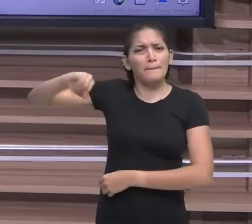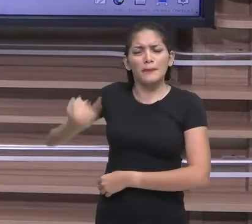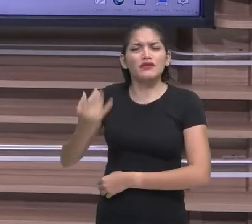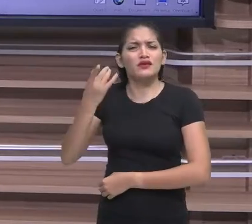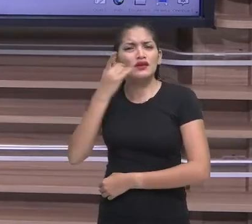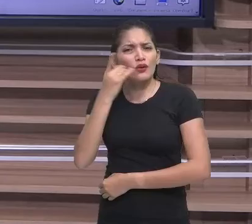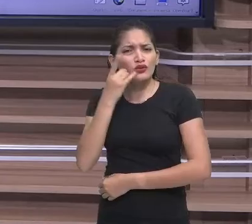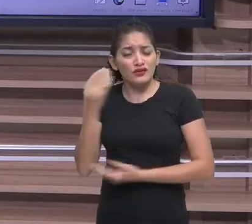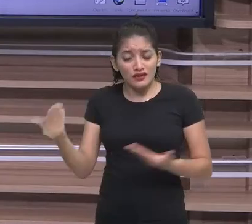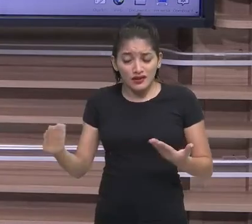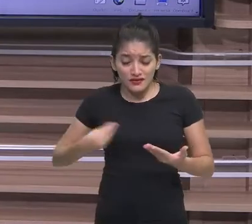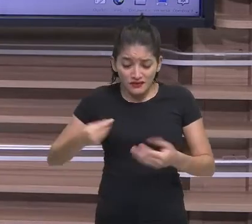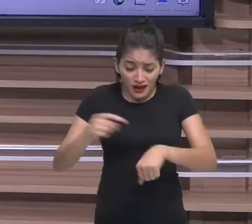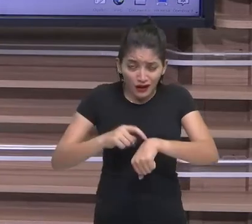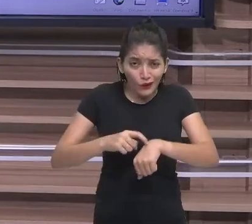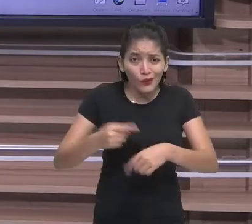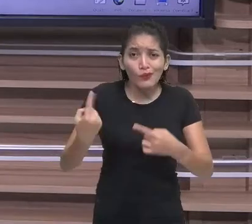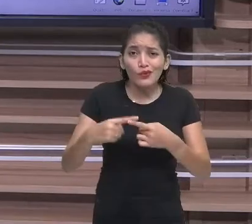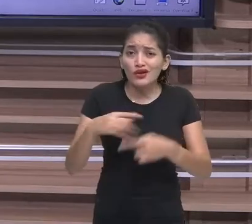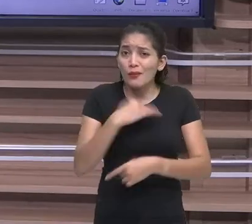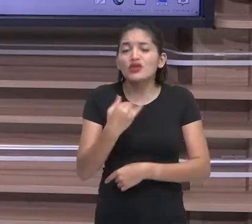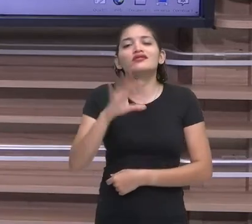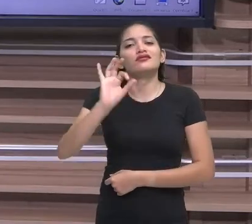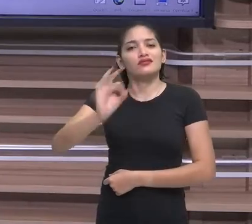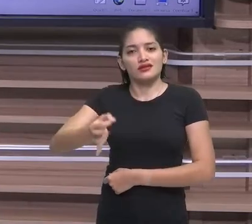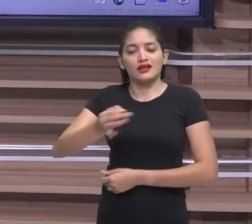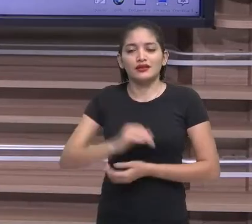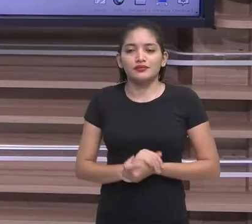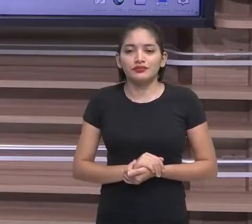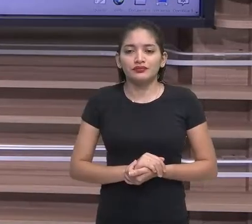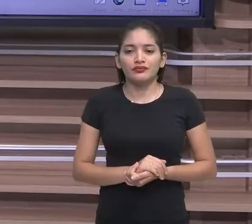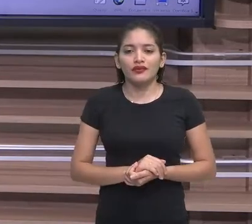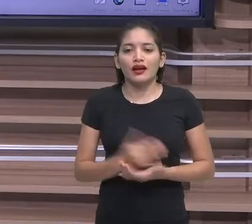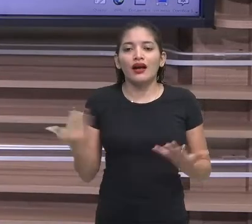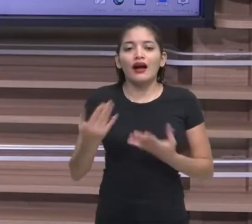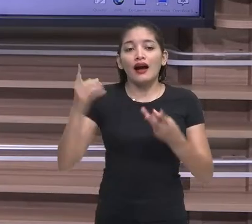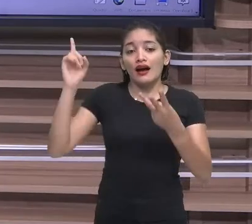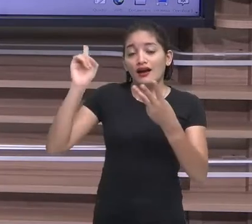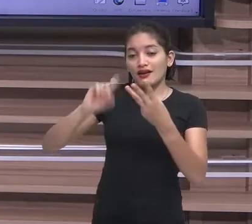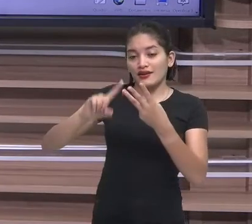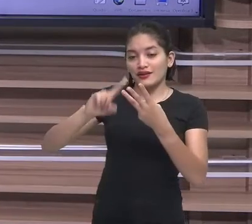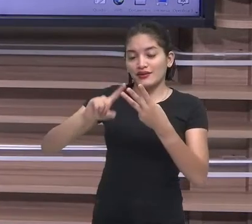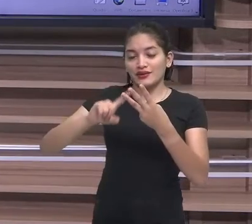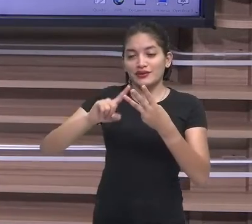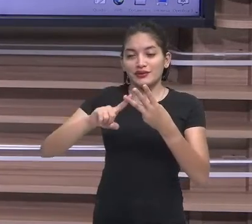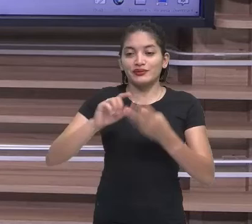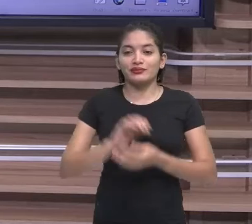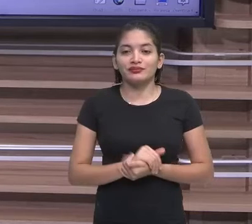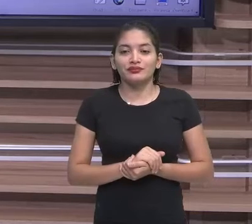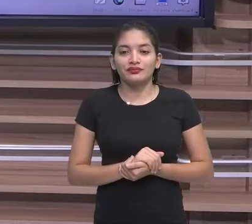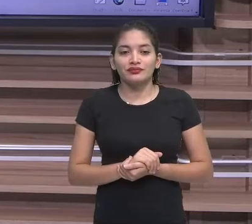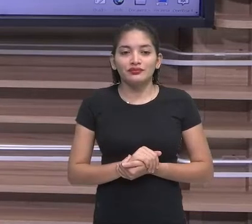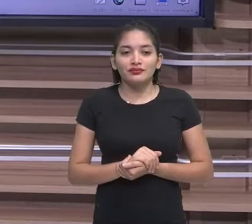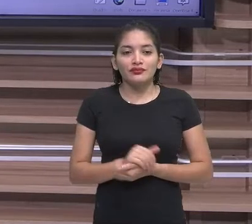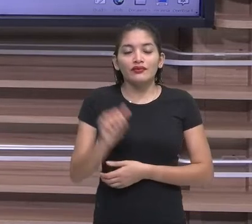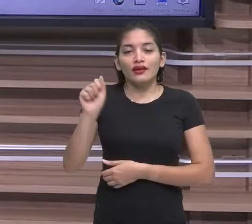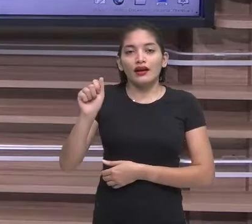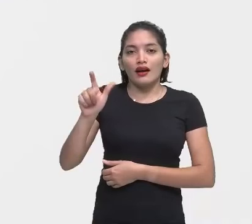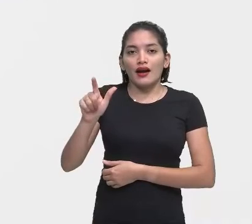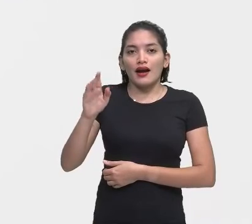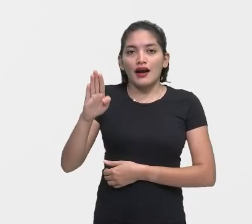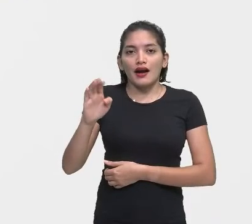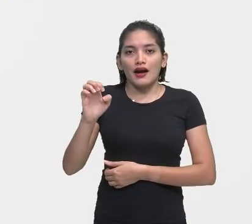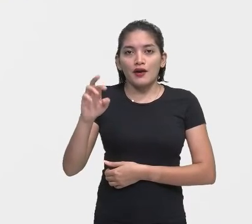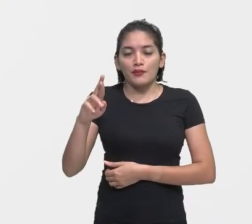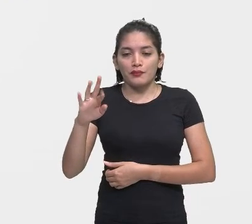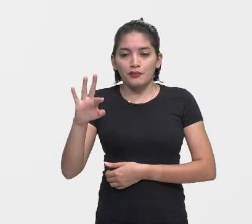o dia, viver agora, porque a morte é certa. Correto? Vamos para o terceiro heterônimo, não é? O Alberto Caeiro, que